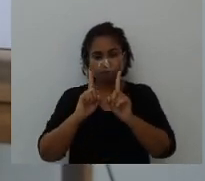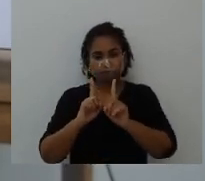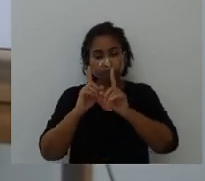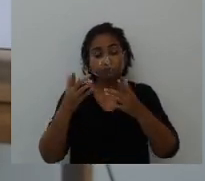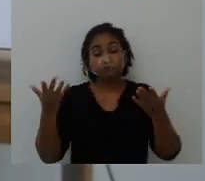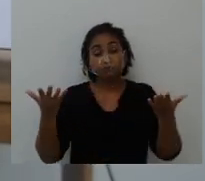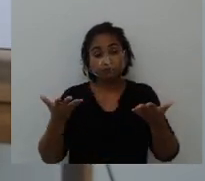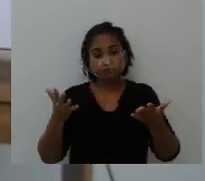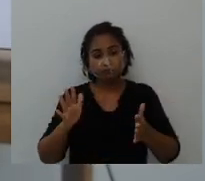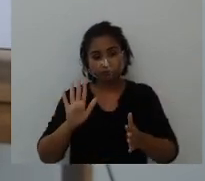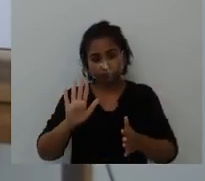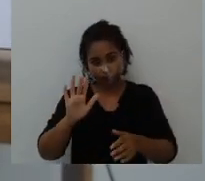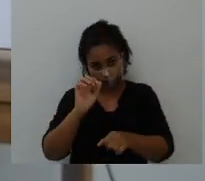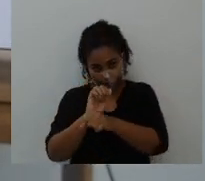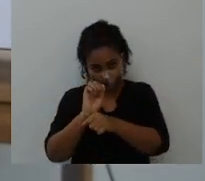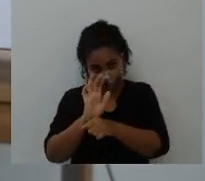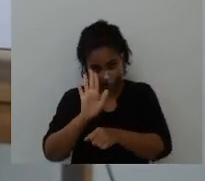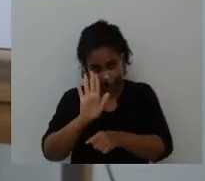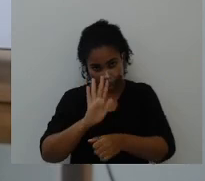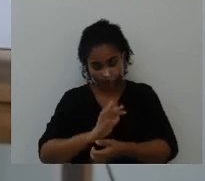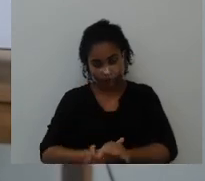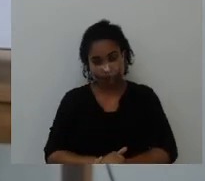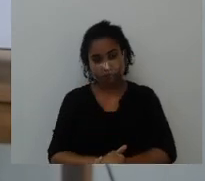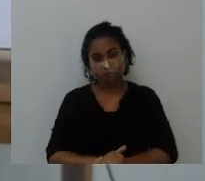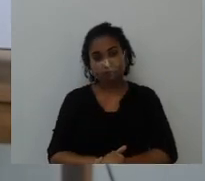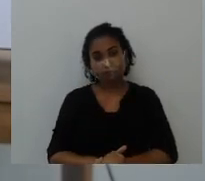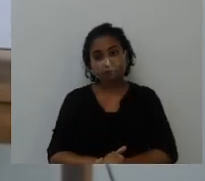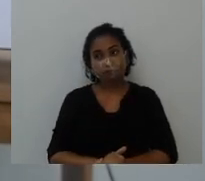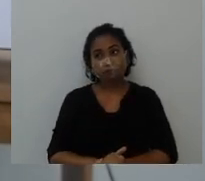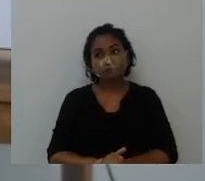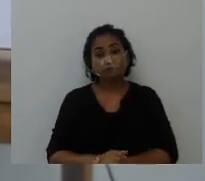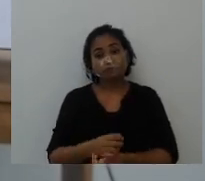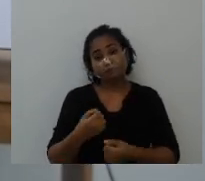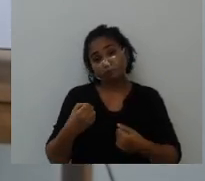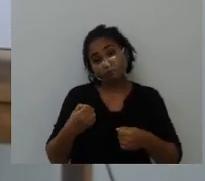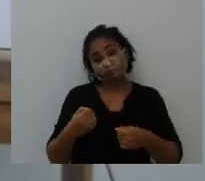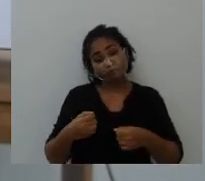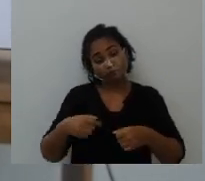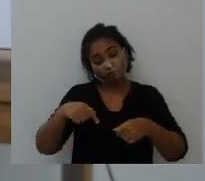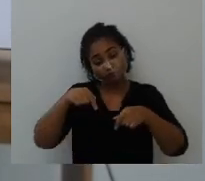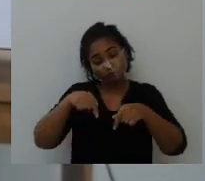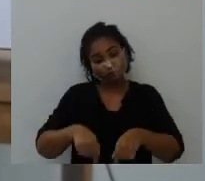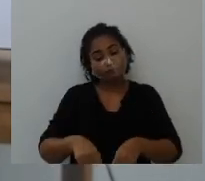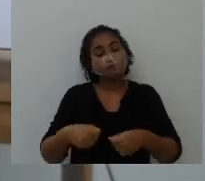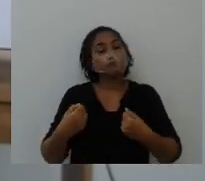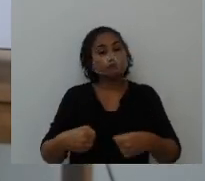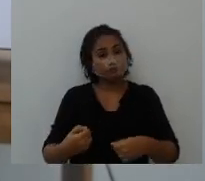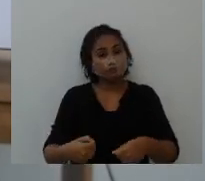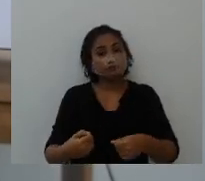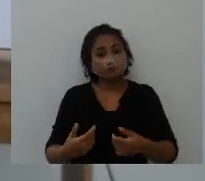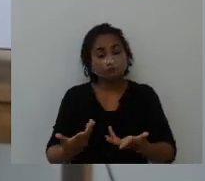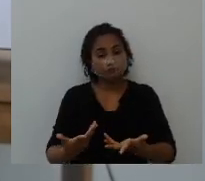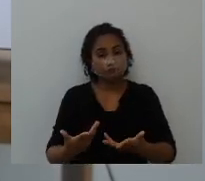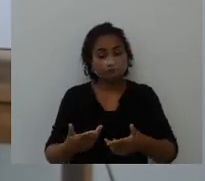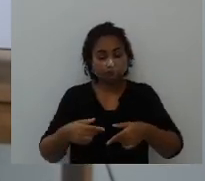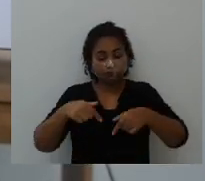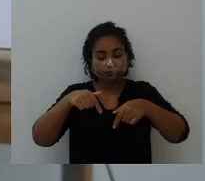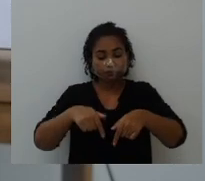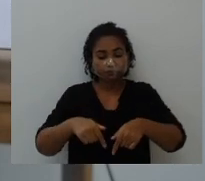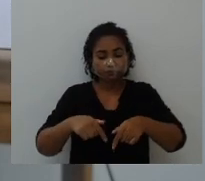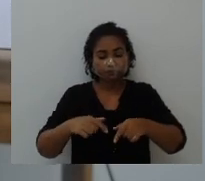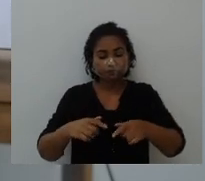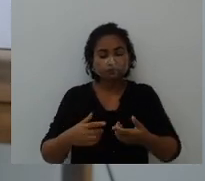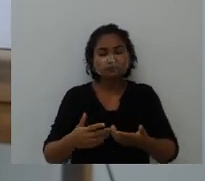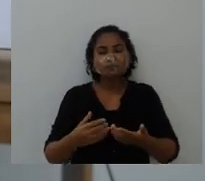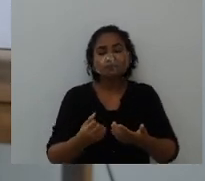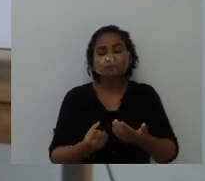Paulinho, e agora? Espera só um pouquinho, tá? Vamos ver se tem força para baixo. Tem que ter para baixo. Tem força para cima, tem que ter força para baixo. Paulinho,